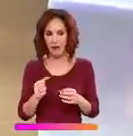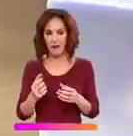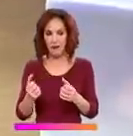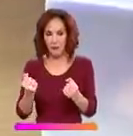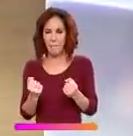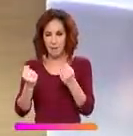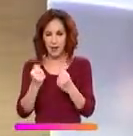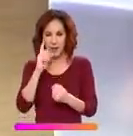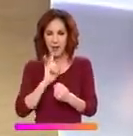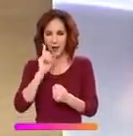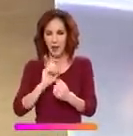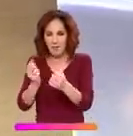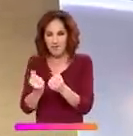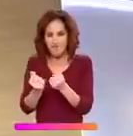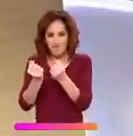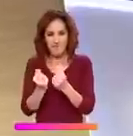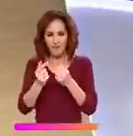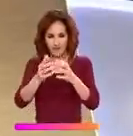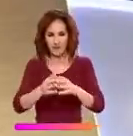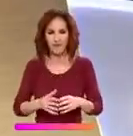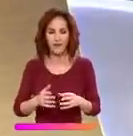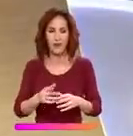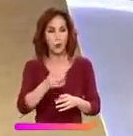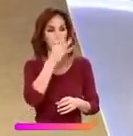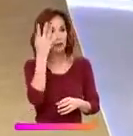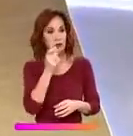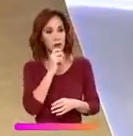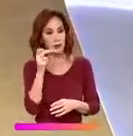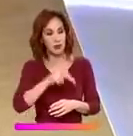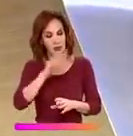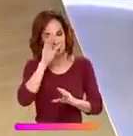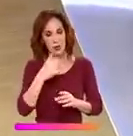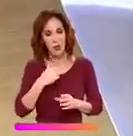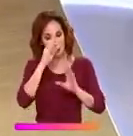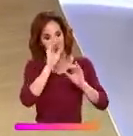a nossa paixão. Nesse baile de verdade. Tu um dia podias cá vir que a gente ensinava.